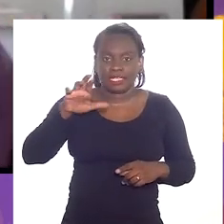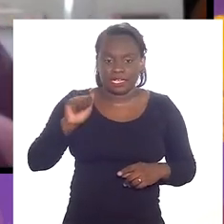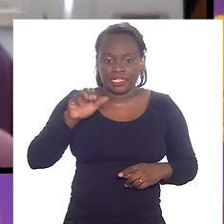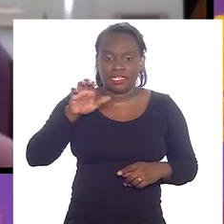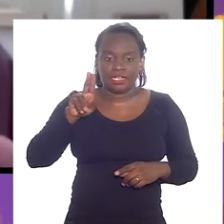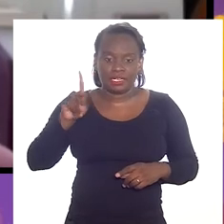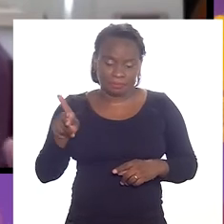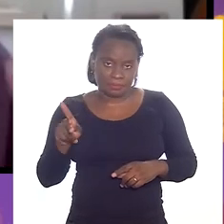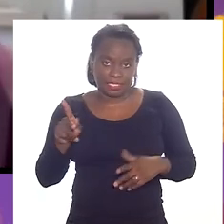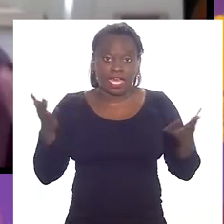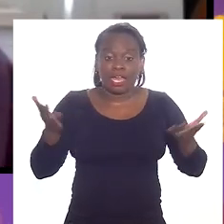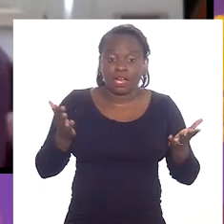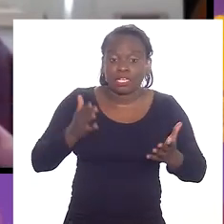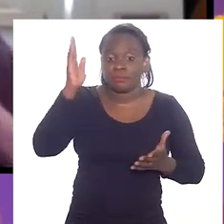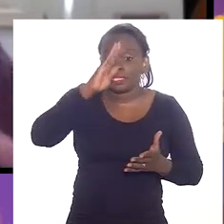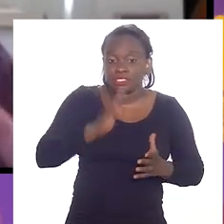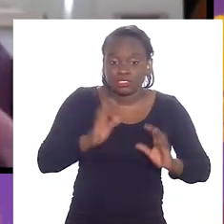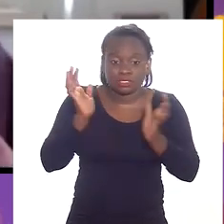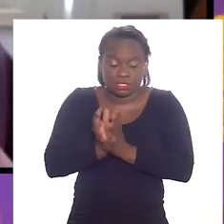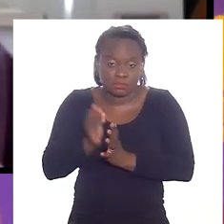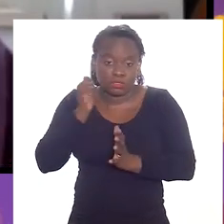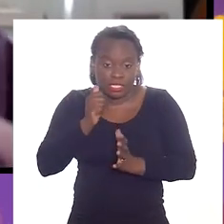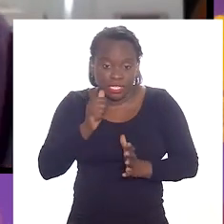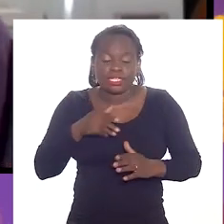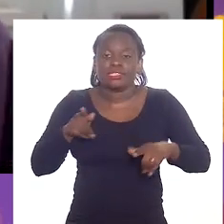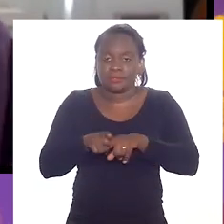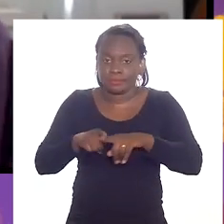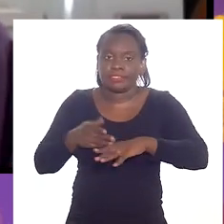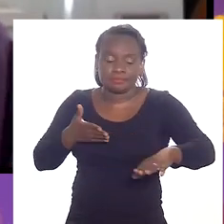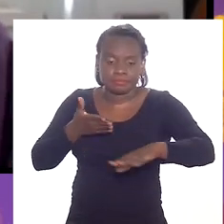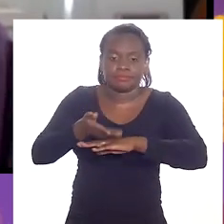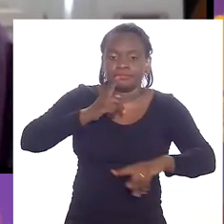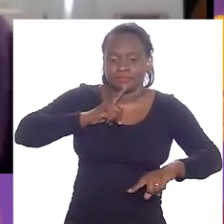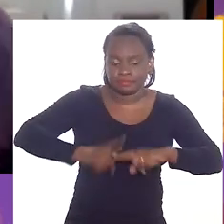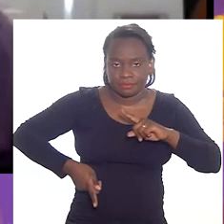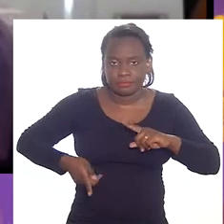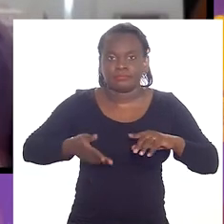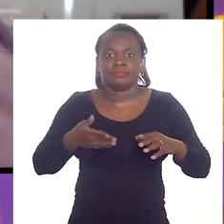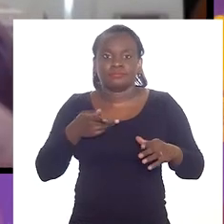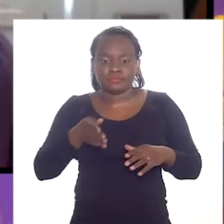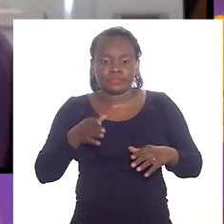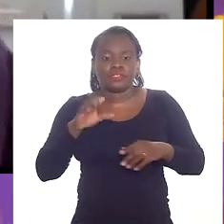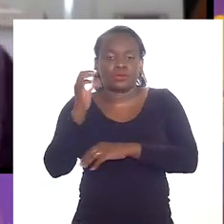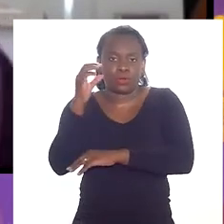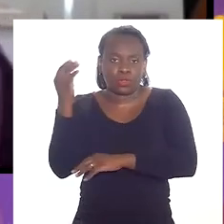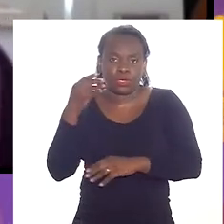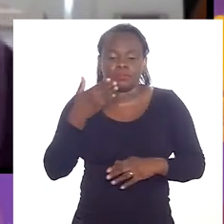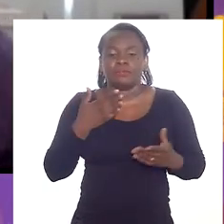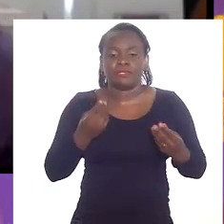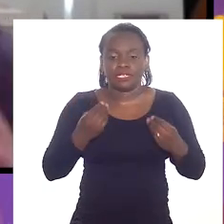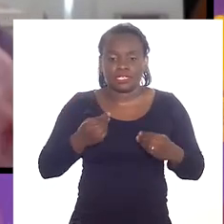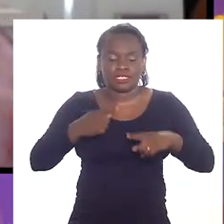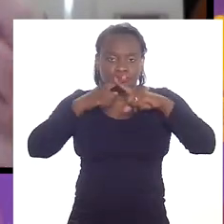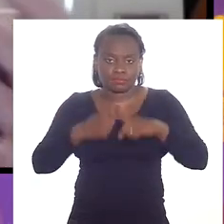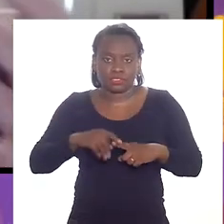a saúde está funcionando, porque estamos, repito, dentro de uma bolha. Mas devemos passar algo para a sociedade que